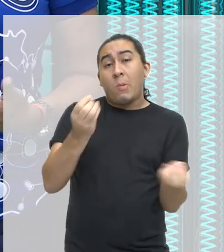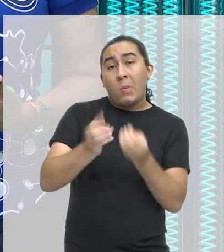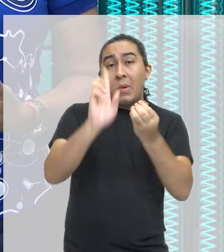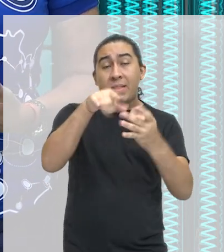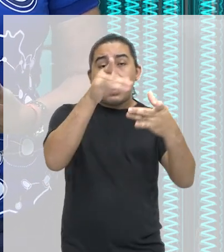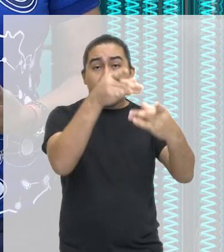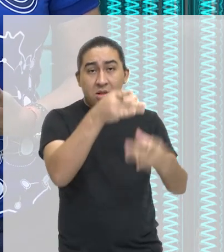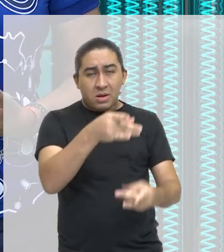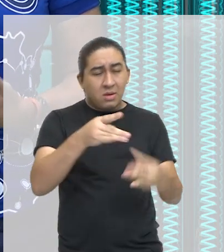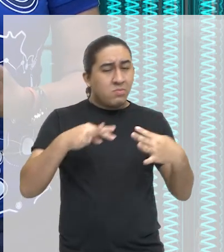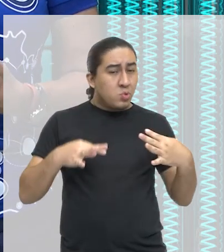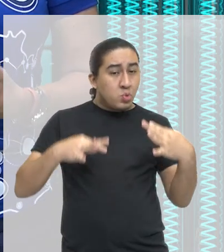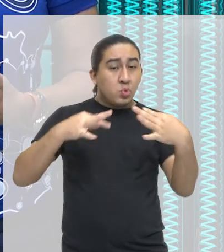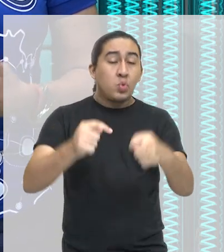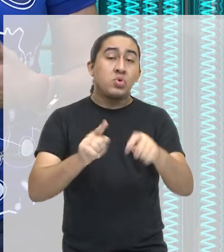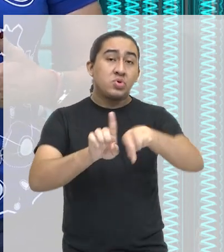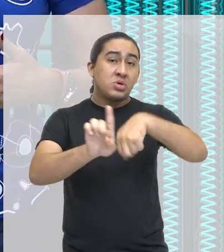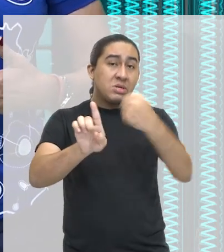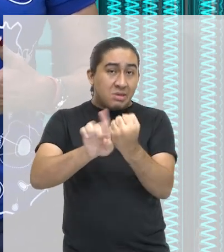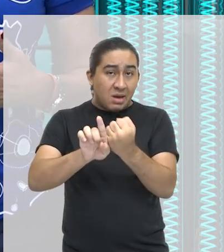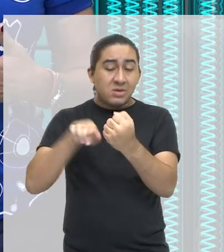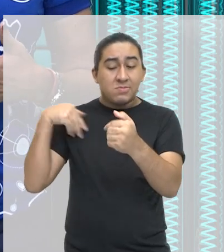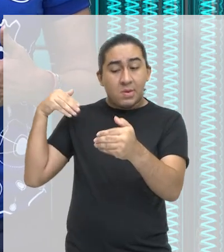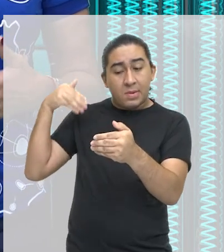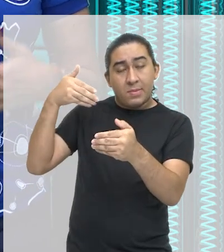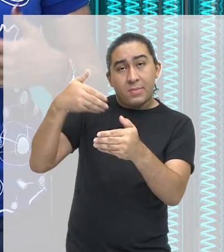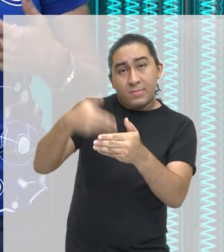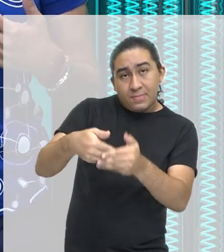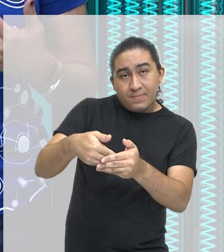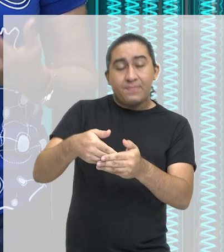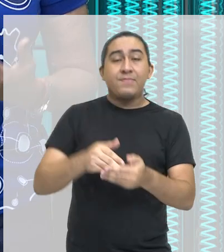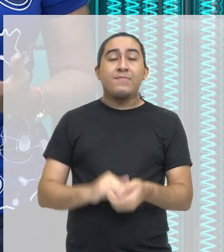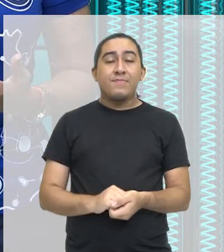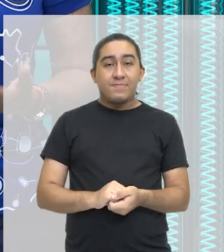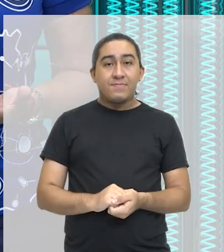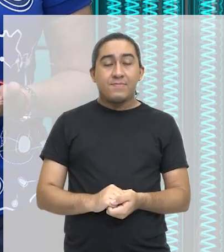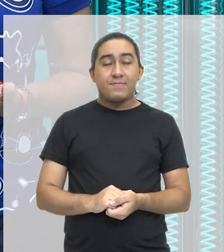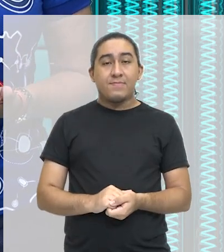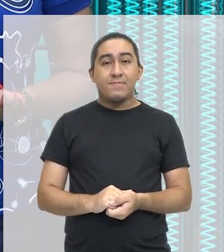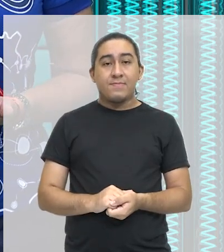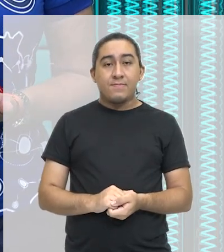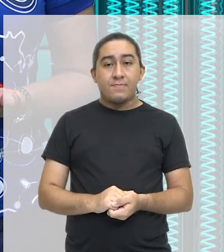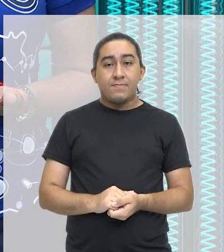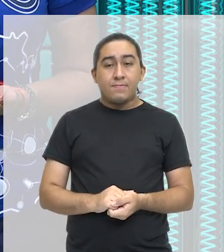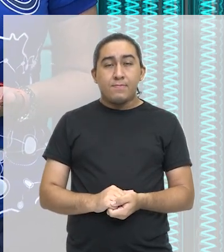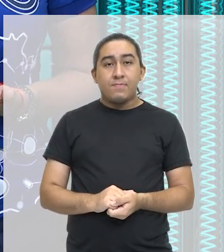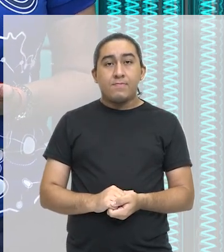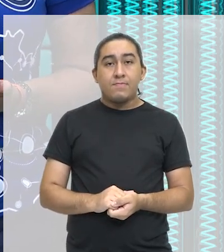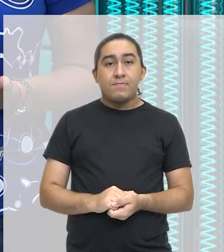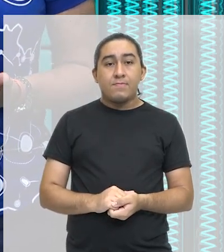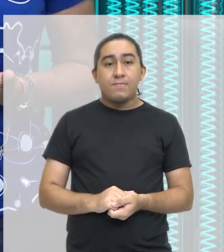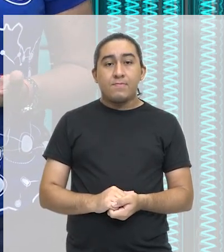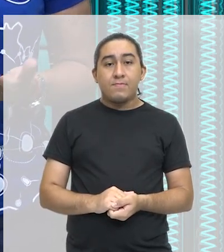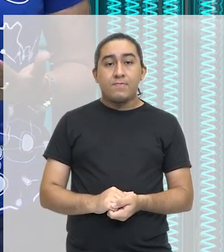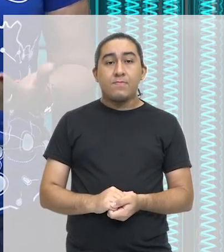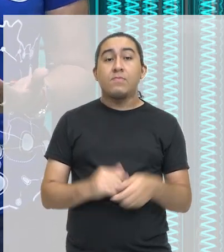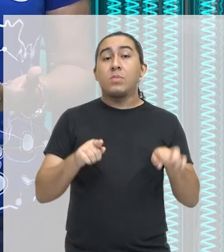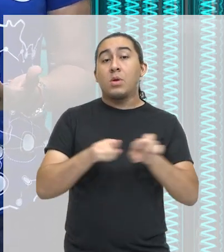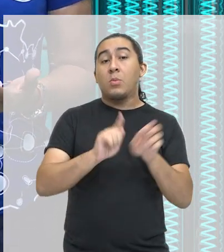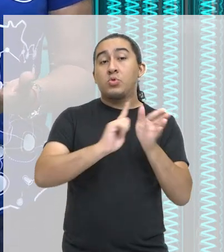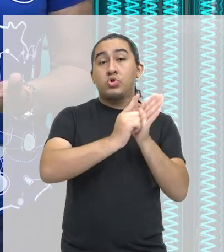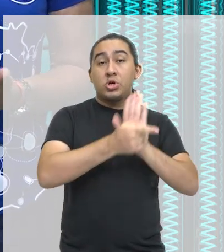as complexidades e riqueza das sociedades ao longo do tempo, como nós já vimos.